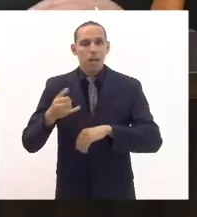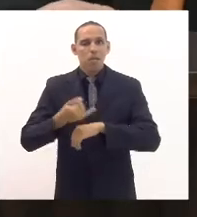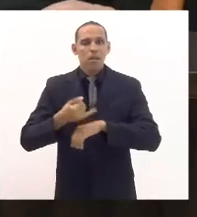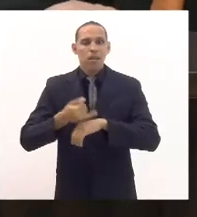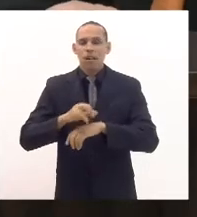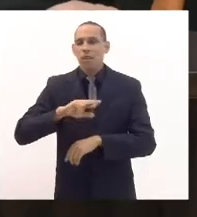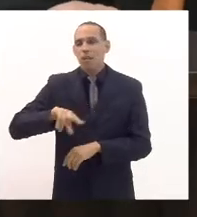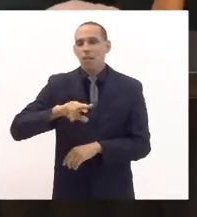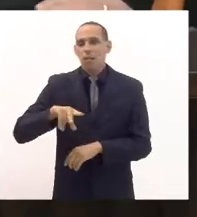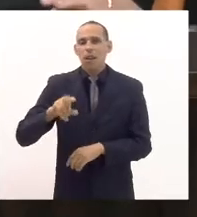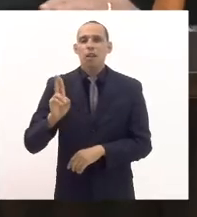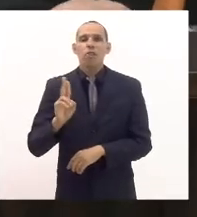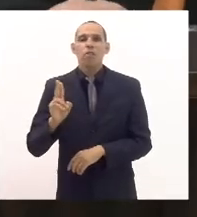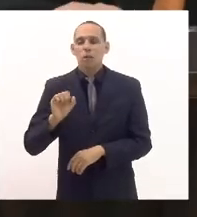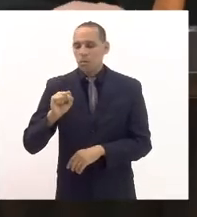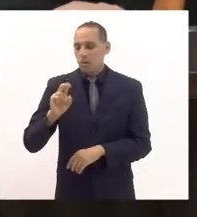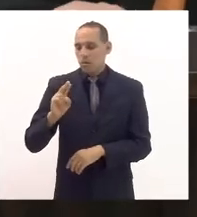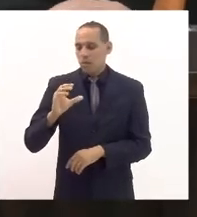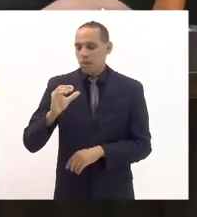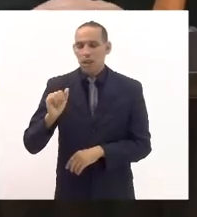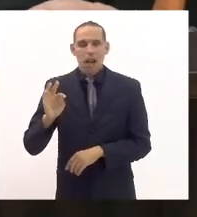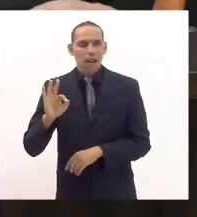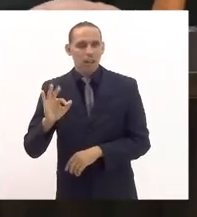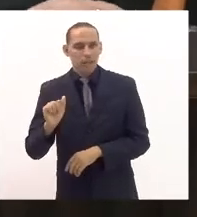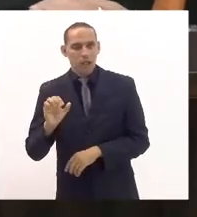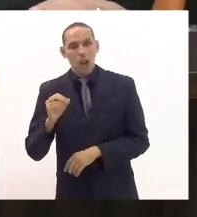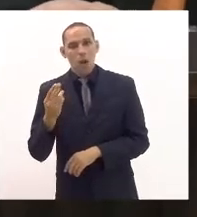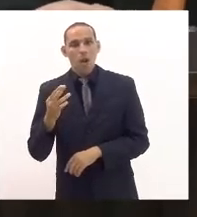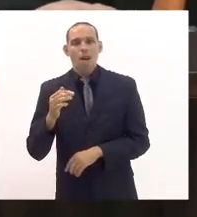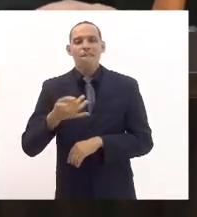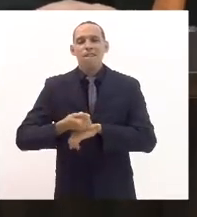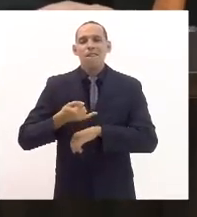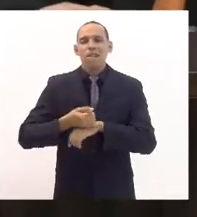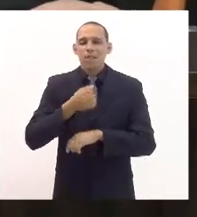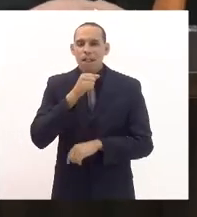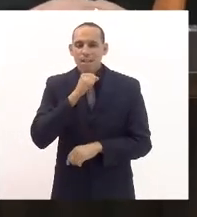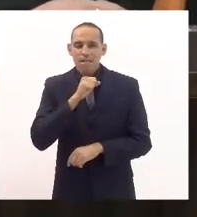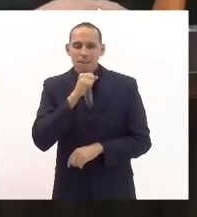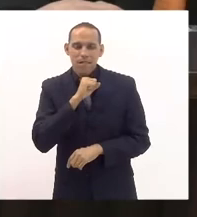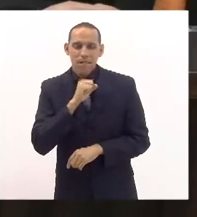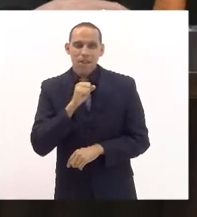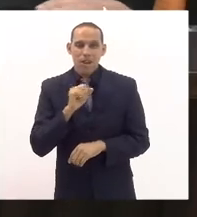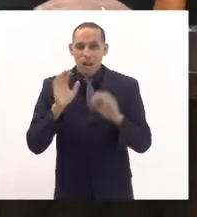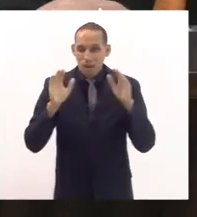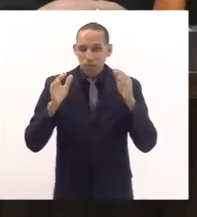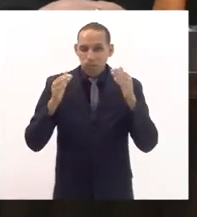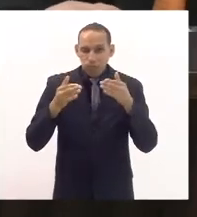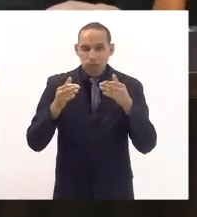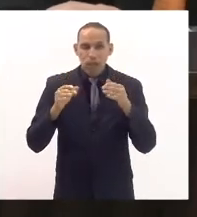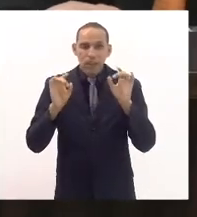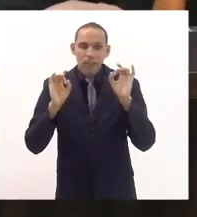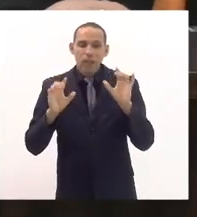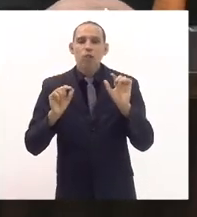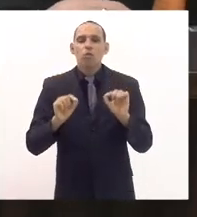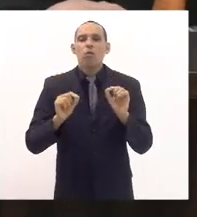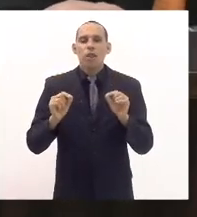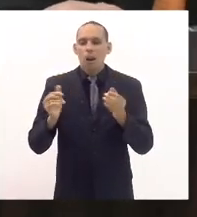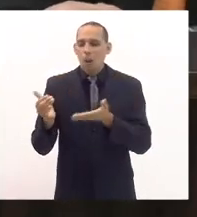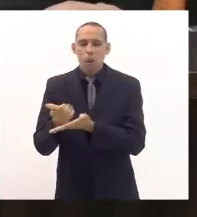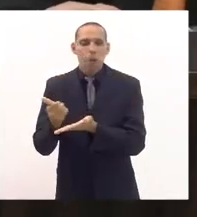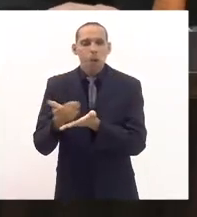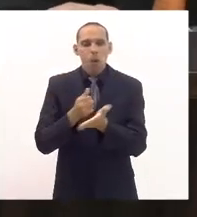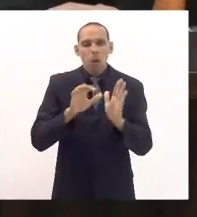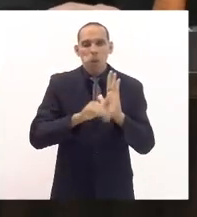denominado genericamente de sucata ou ferro-velho visando atenção especial à prevenção e ao combate aos receptores